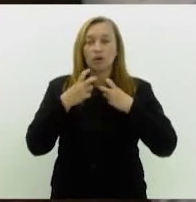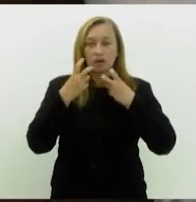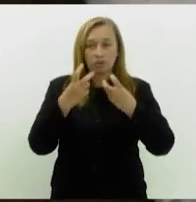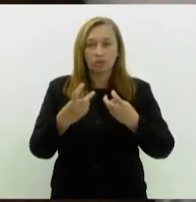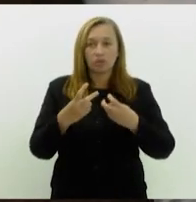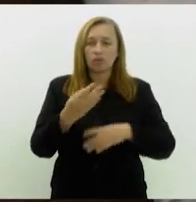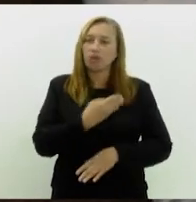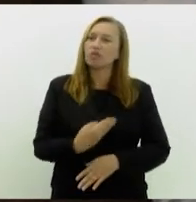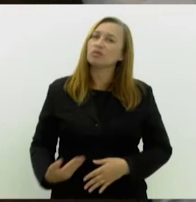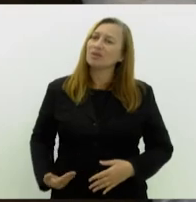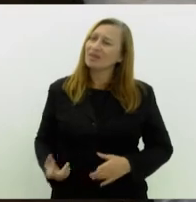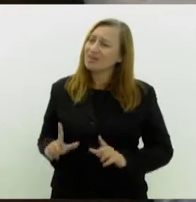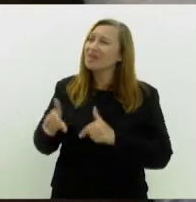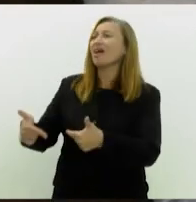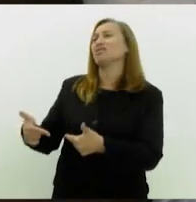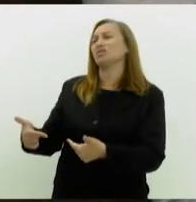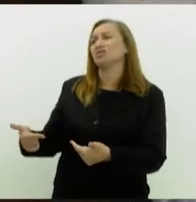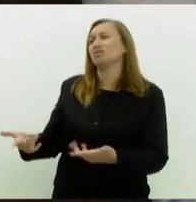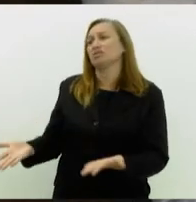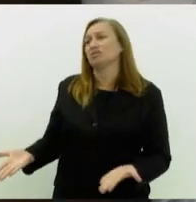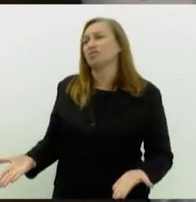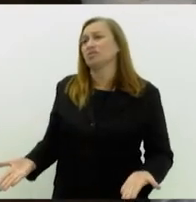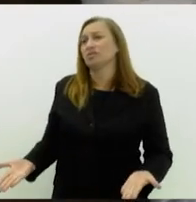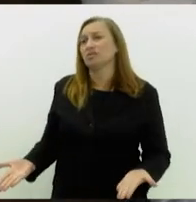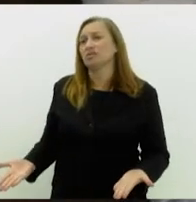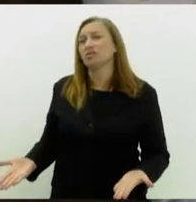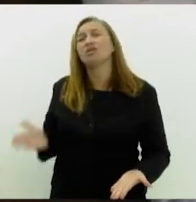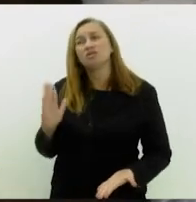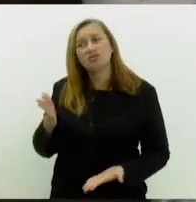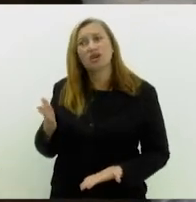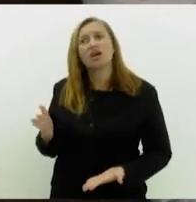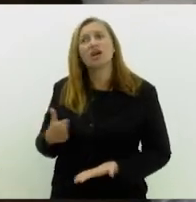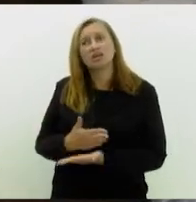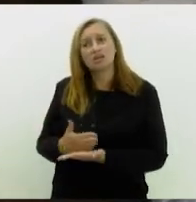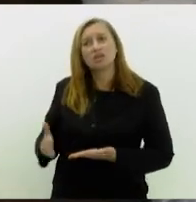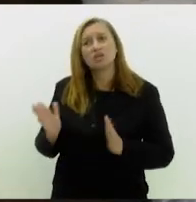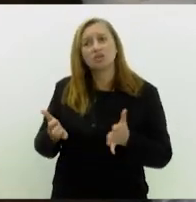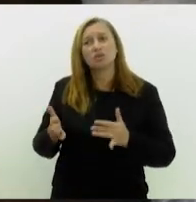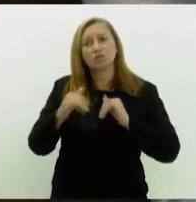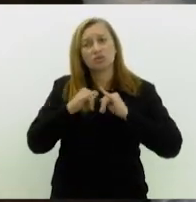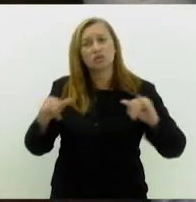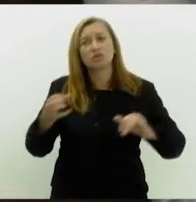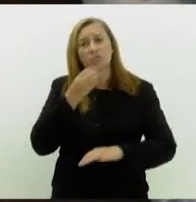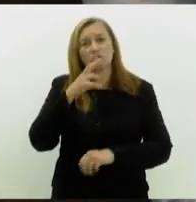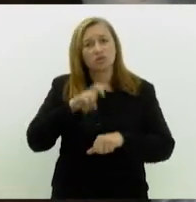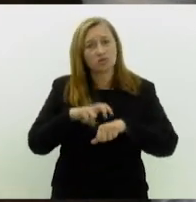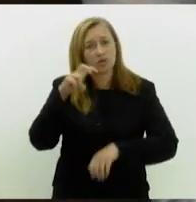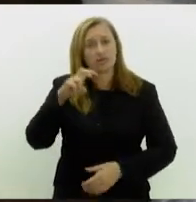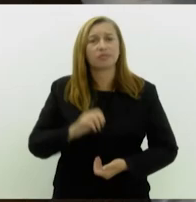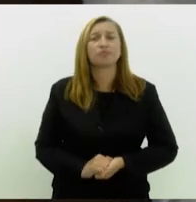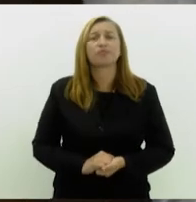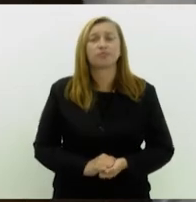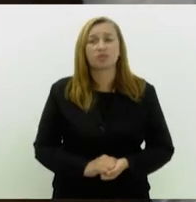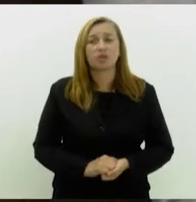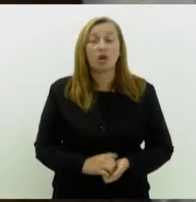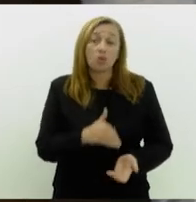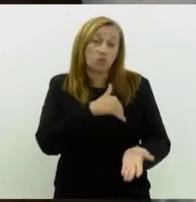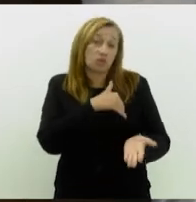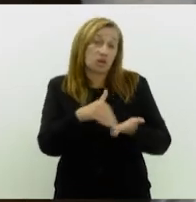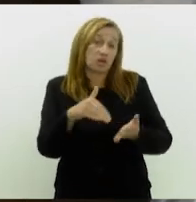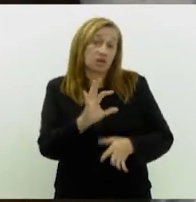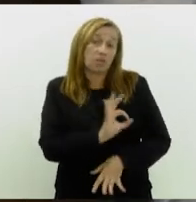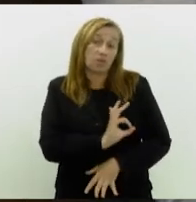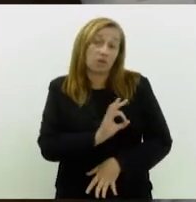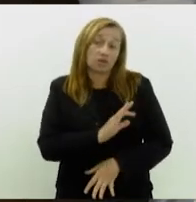para que tome medidas P Já começamos hoje com uma notícia boa de manhã né que o secretário da